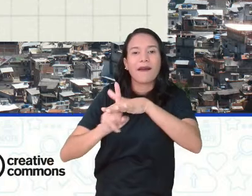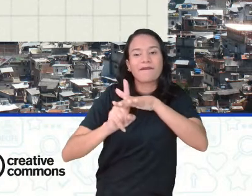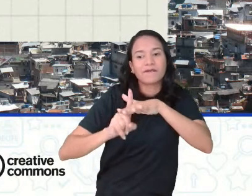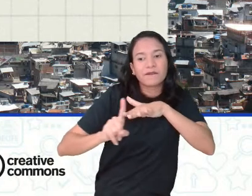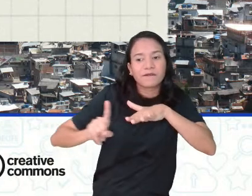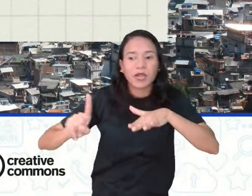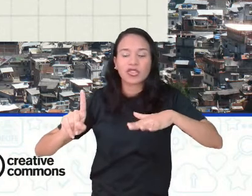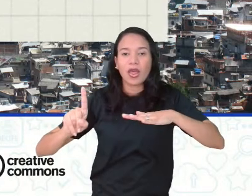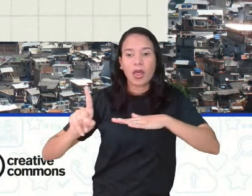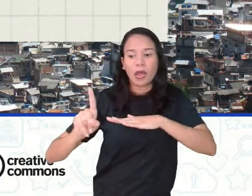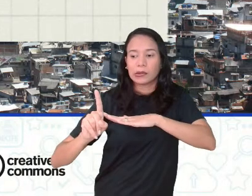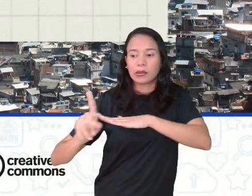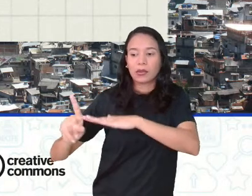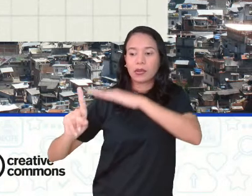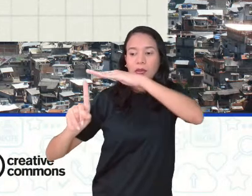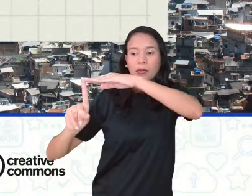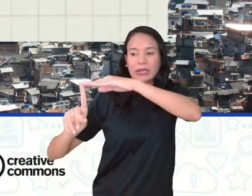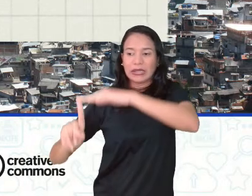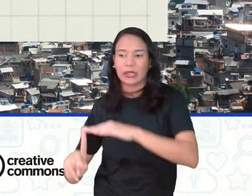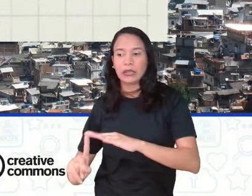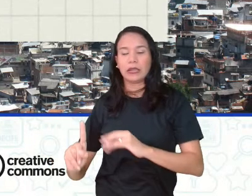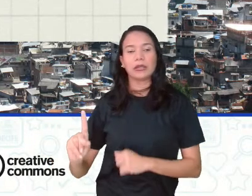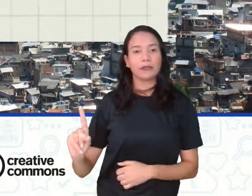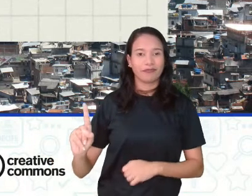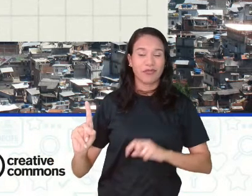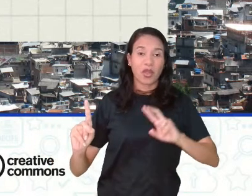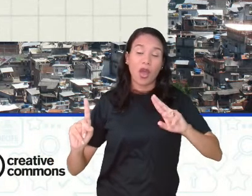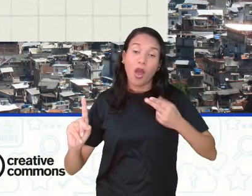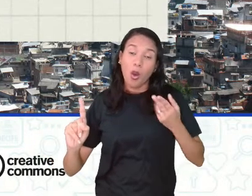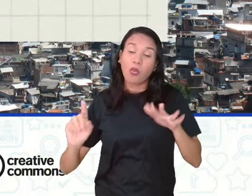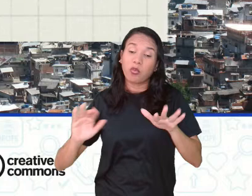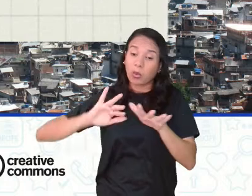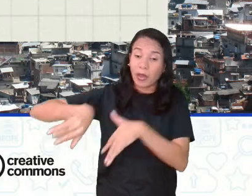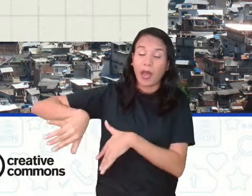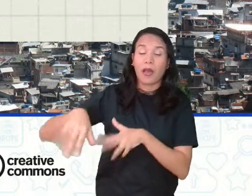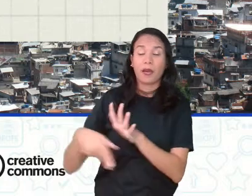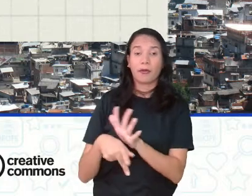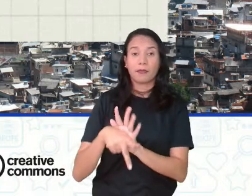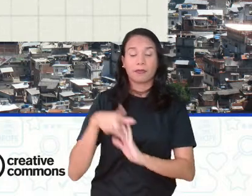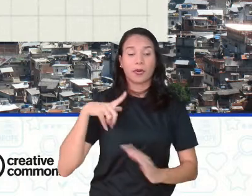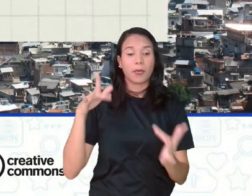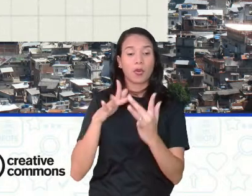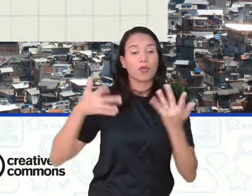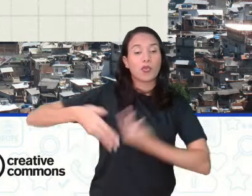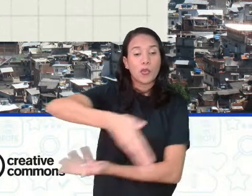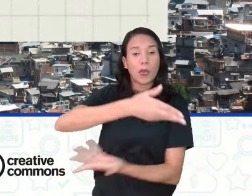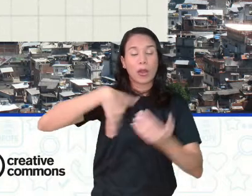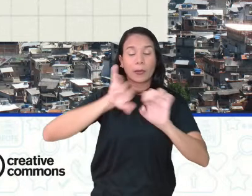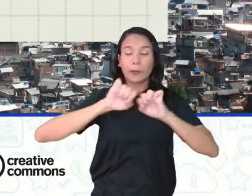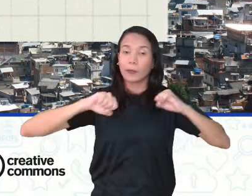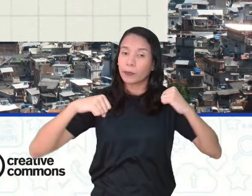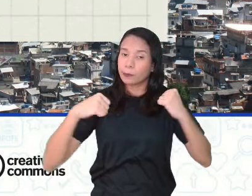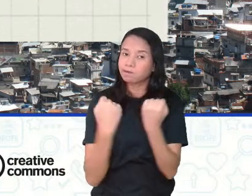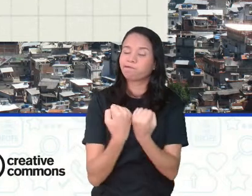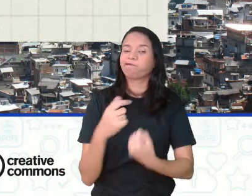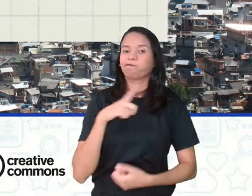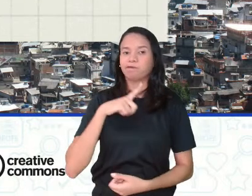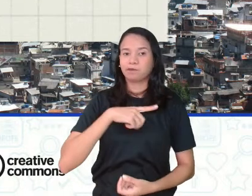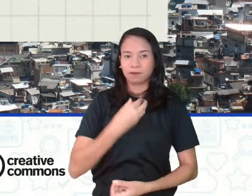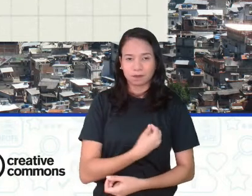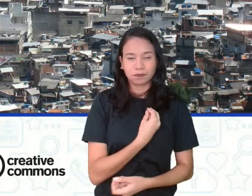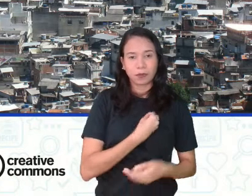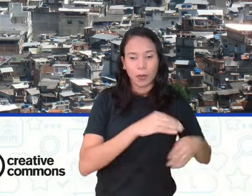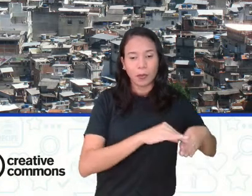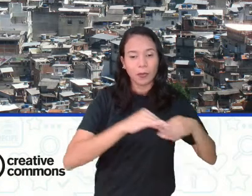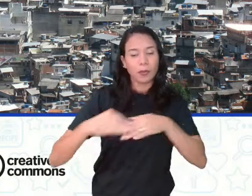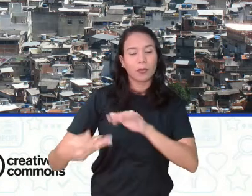são colocadas à margem ou excluídas das interações sociais que orientam